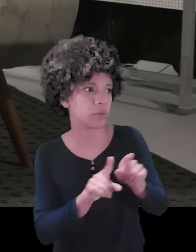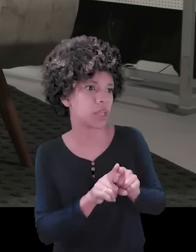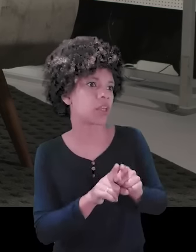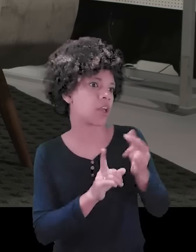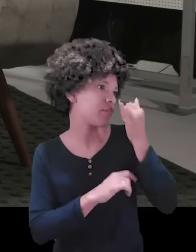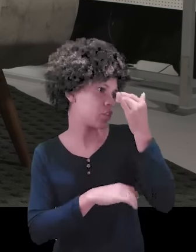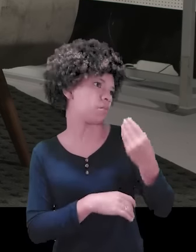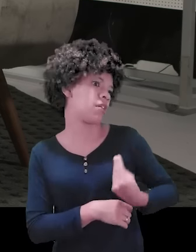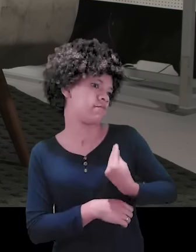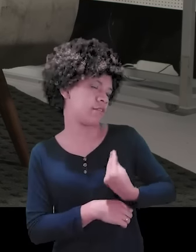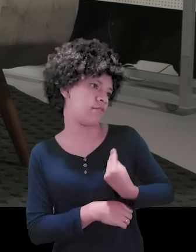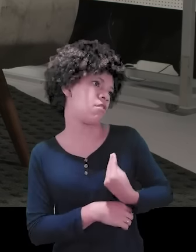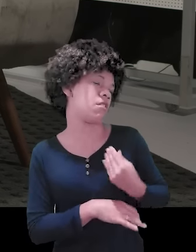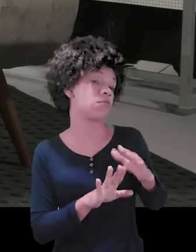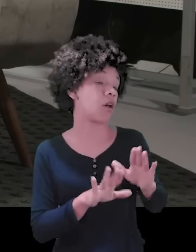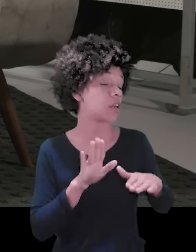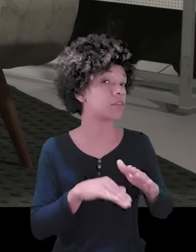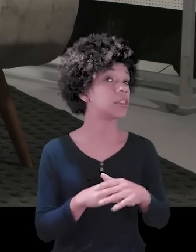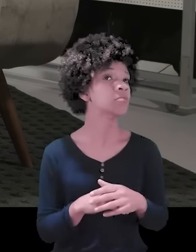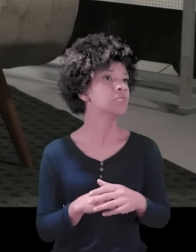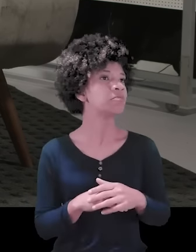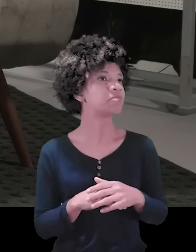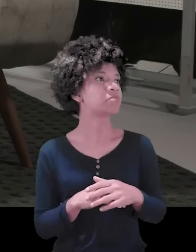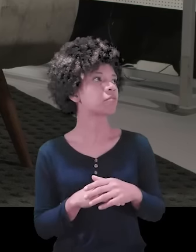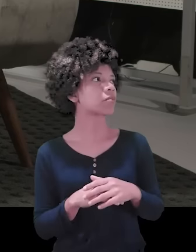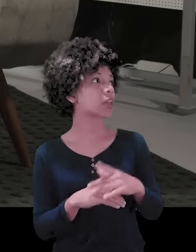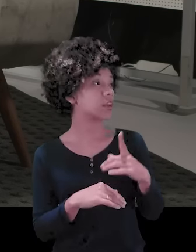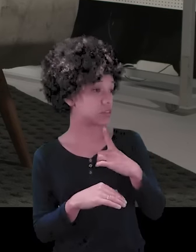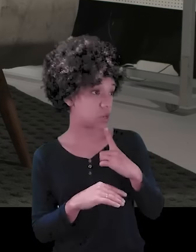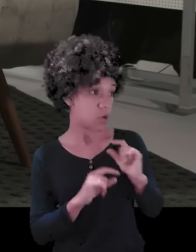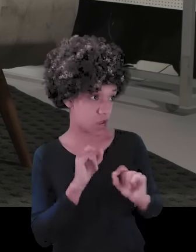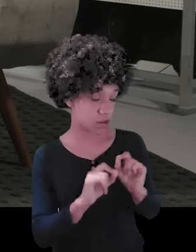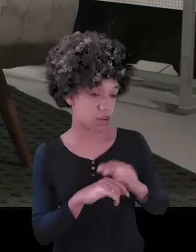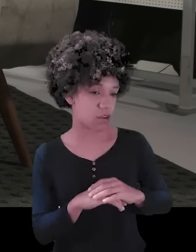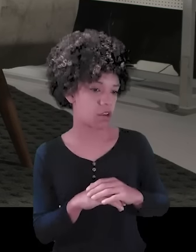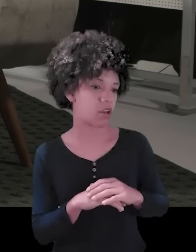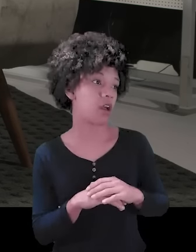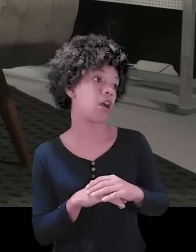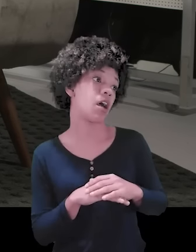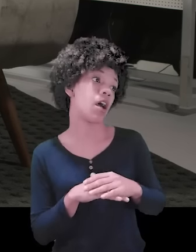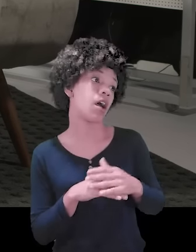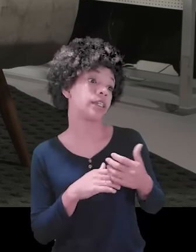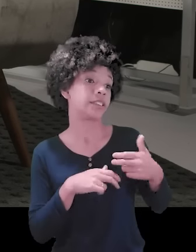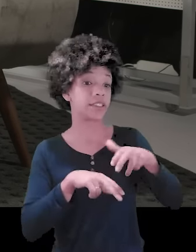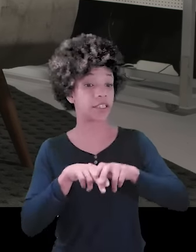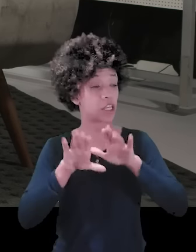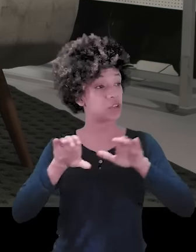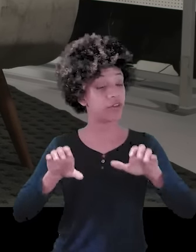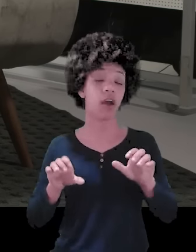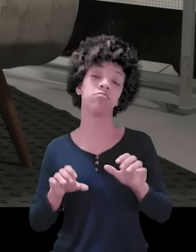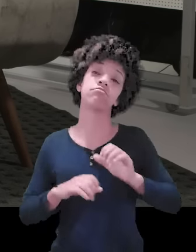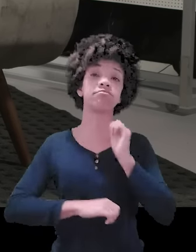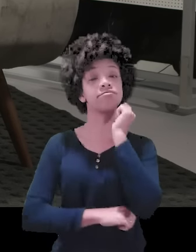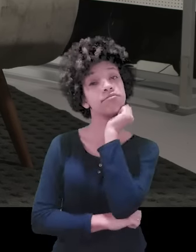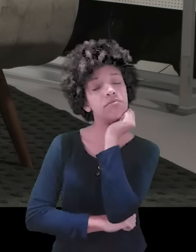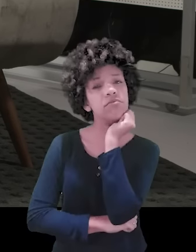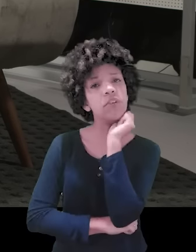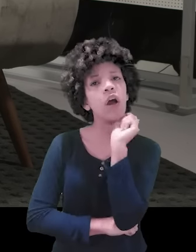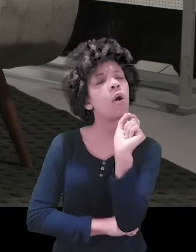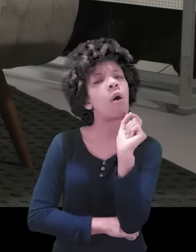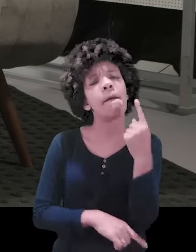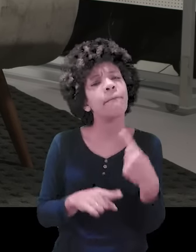a vítima né então assim Às vezes a gente numa aqui né você sentar nesse ficar confortável a gente fez porque